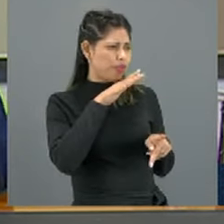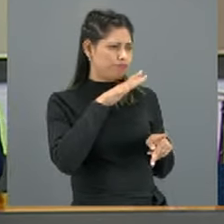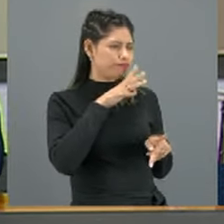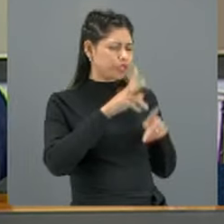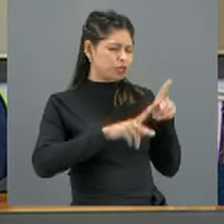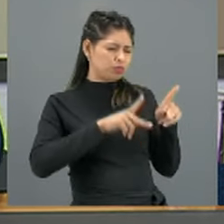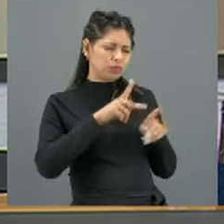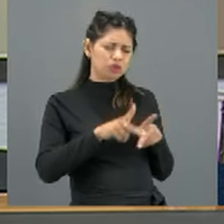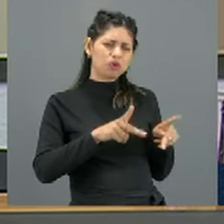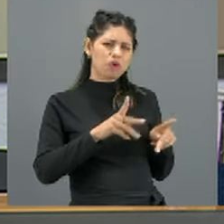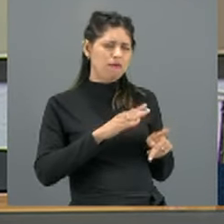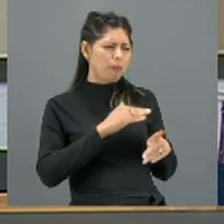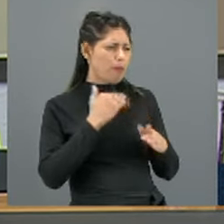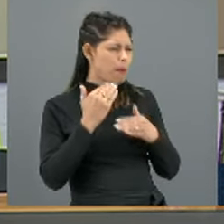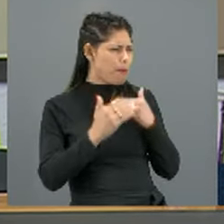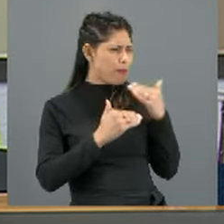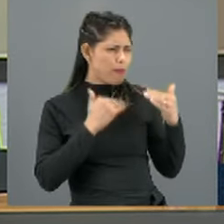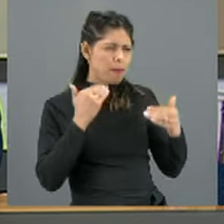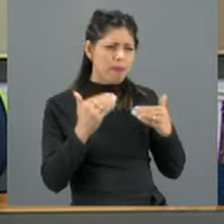Isso é muito triste.